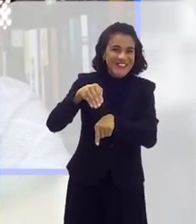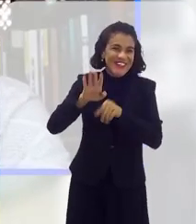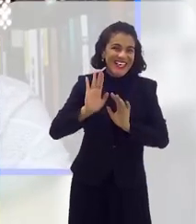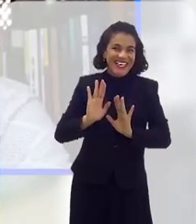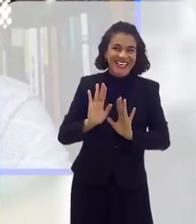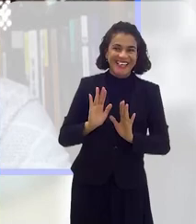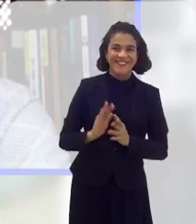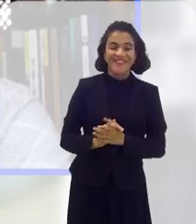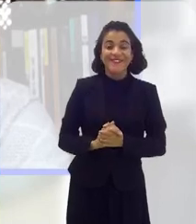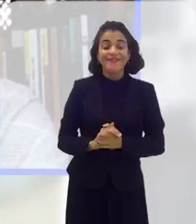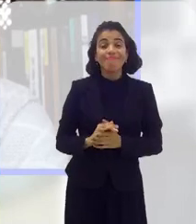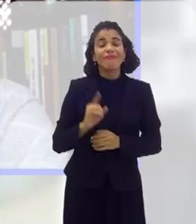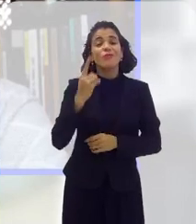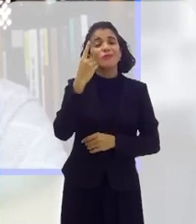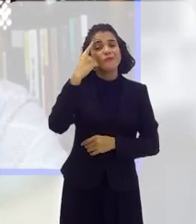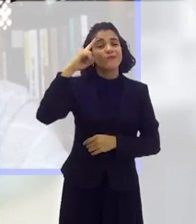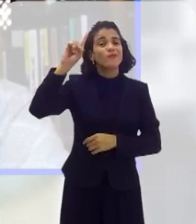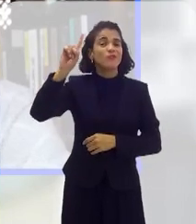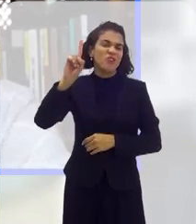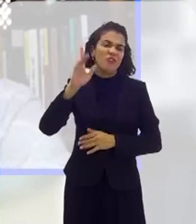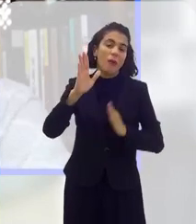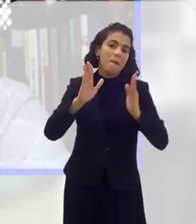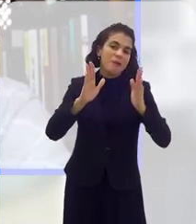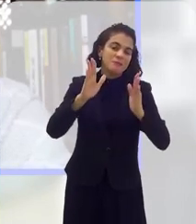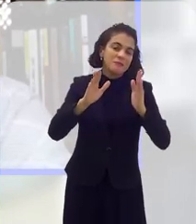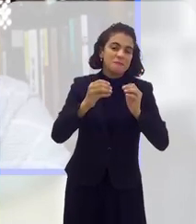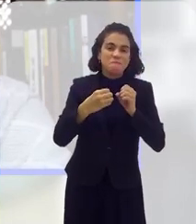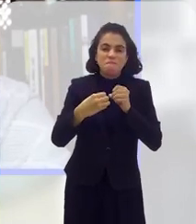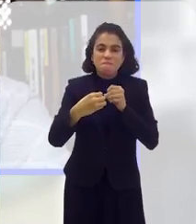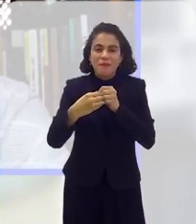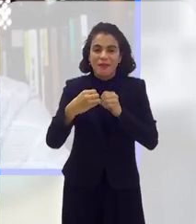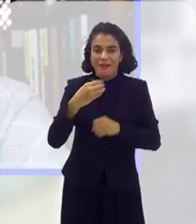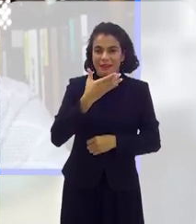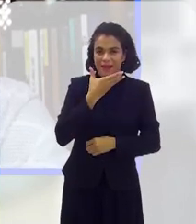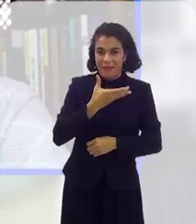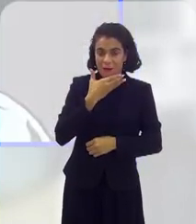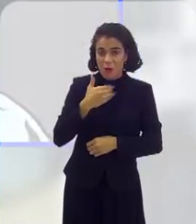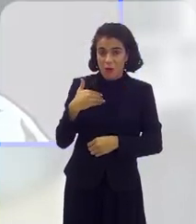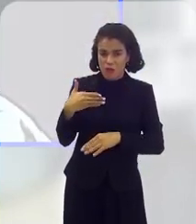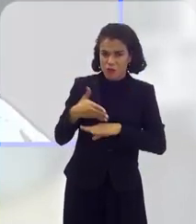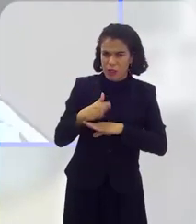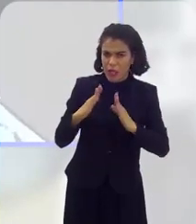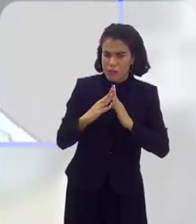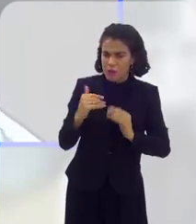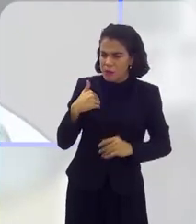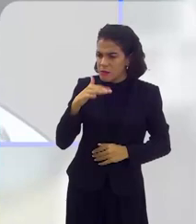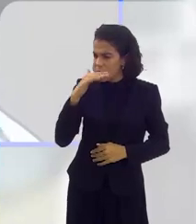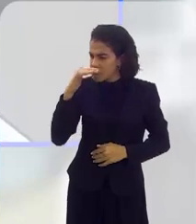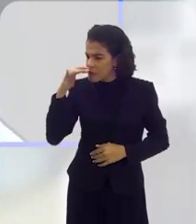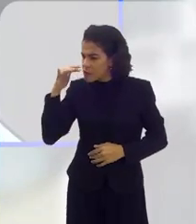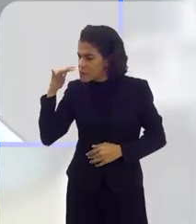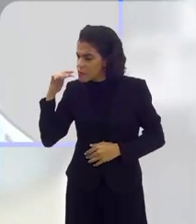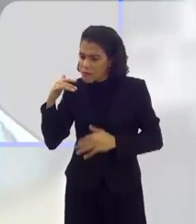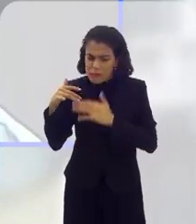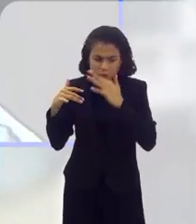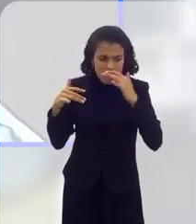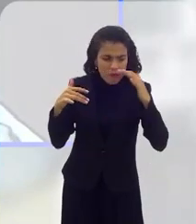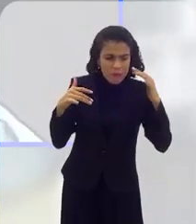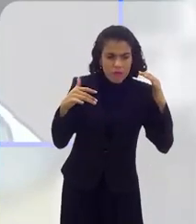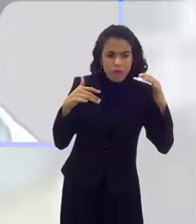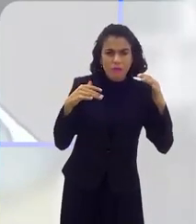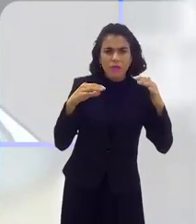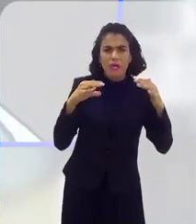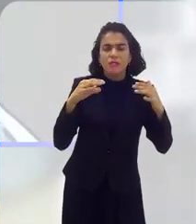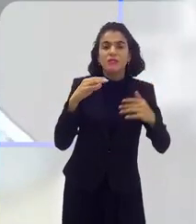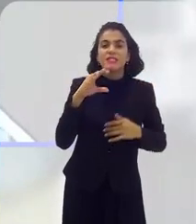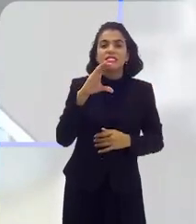estava ali preservada. Até que um dia, isso foi perto do Natal, eu cheguei em casa, senti cheiro de cera, o que na